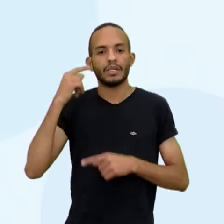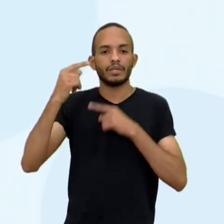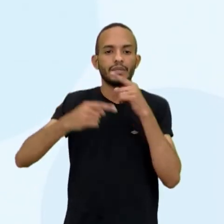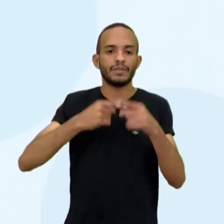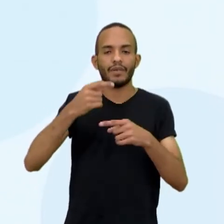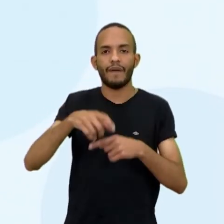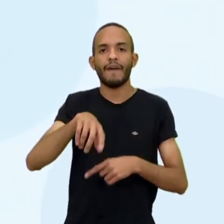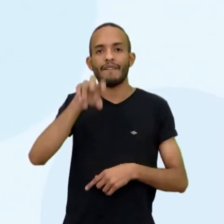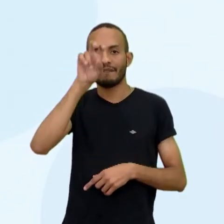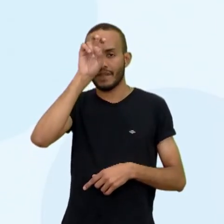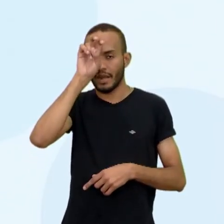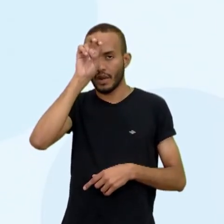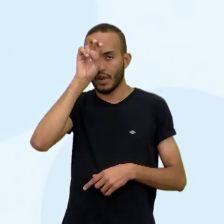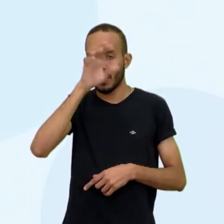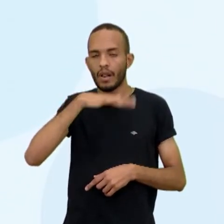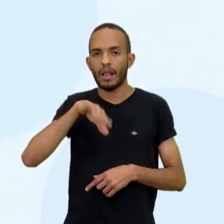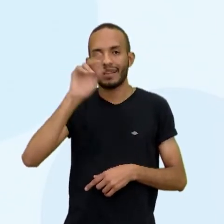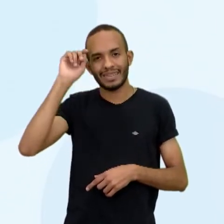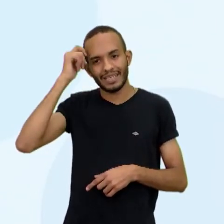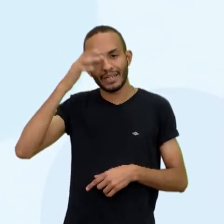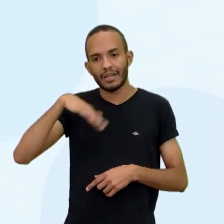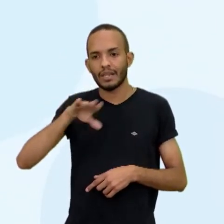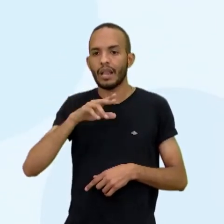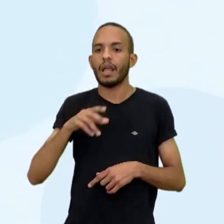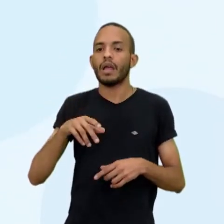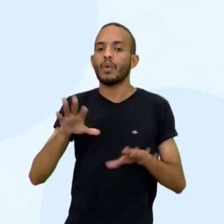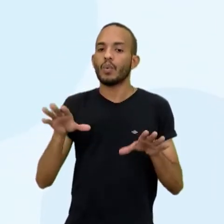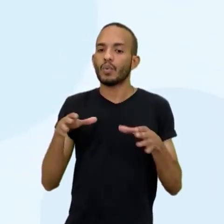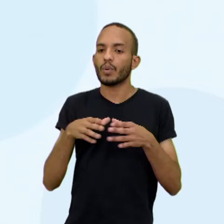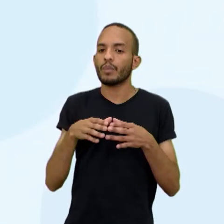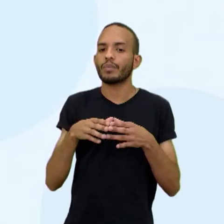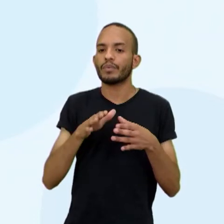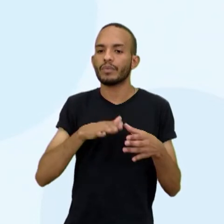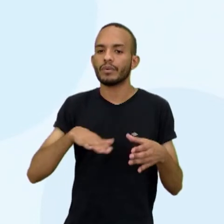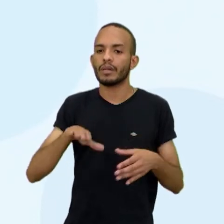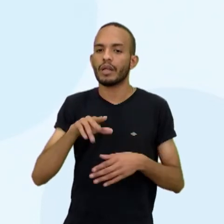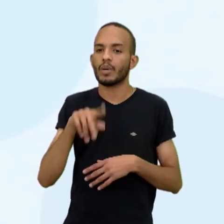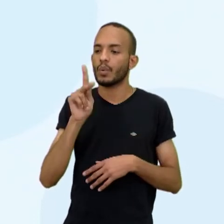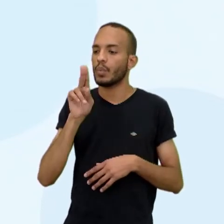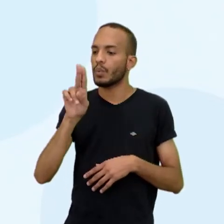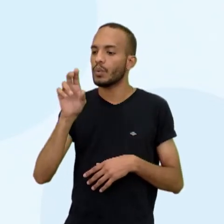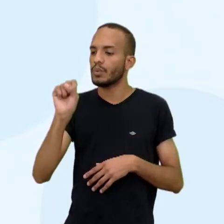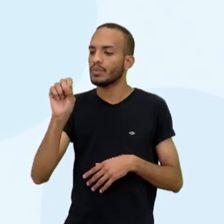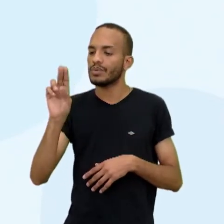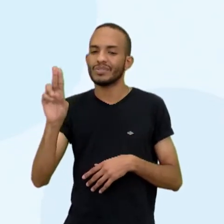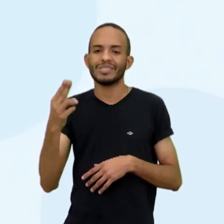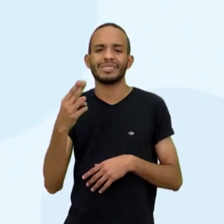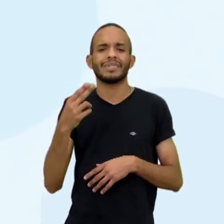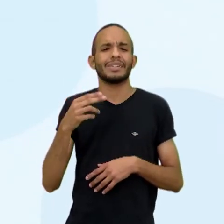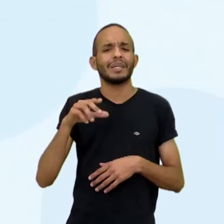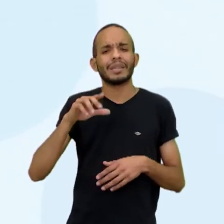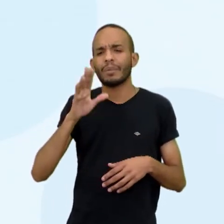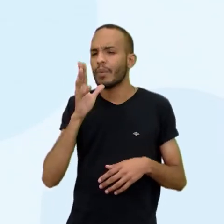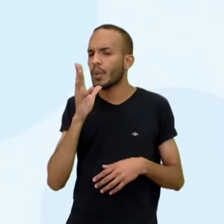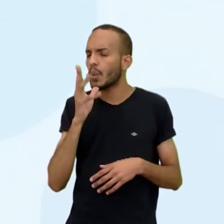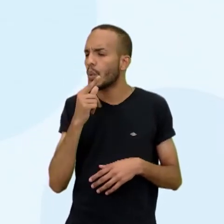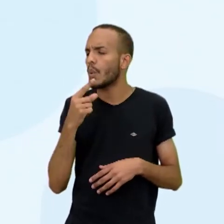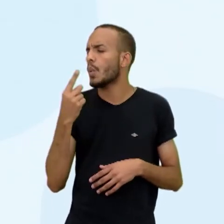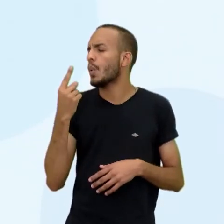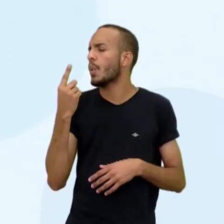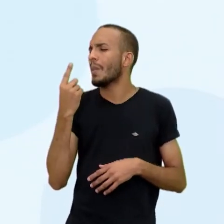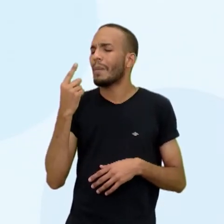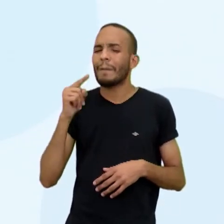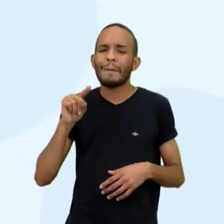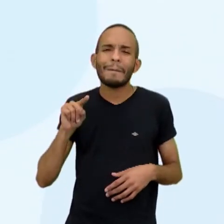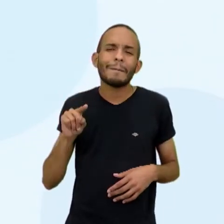de faraós negros do reino Kush, que teve uma duração de mais de um milênio, né? Ocupa, em